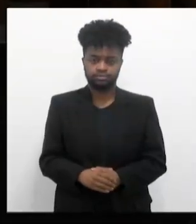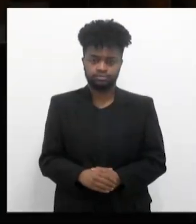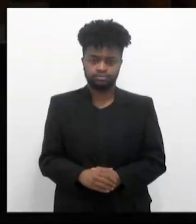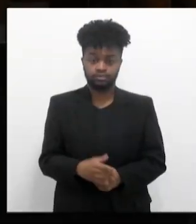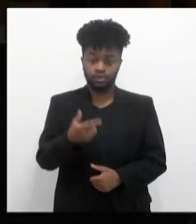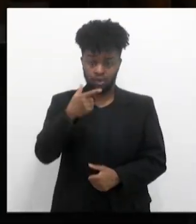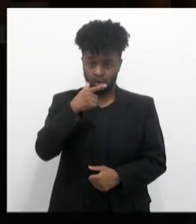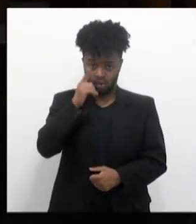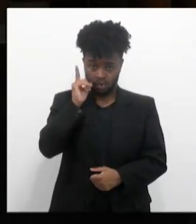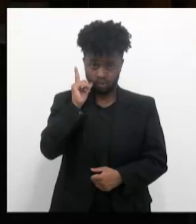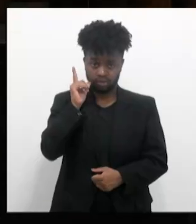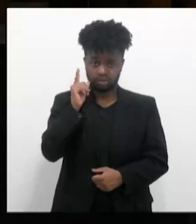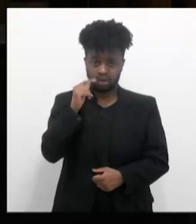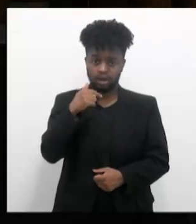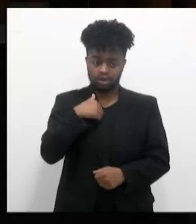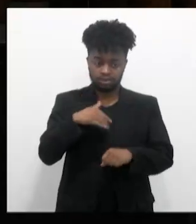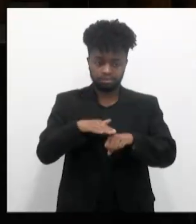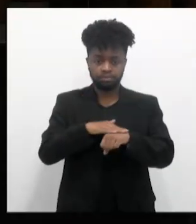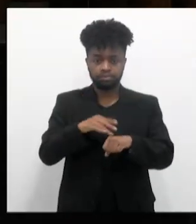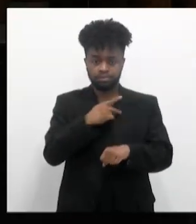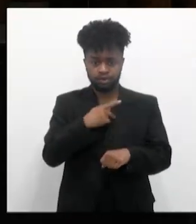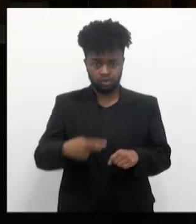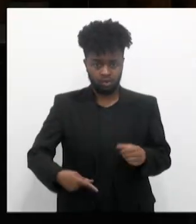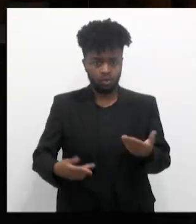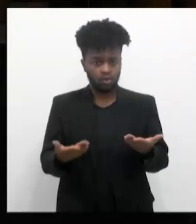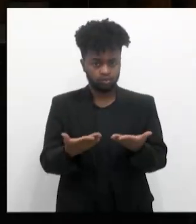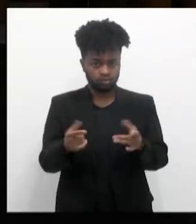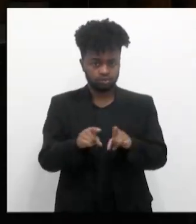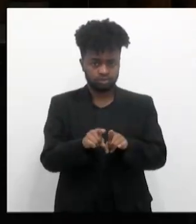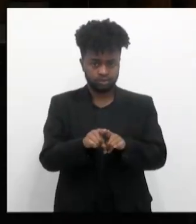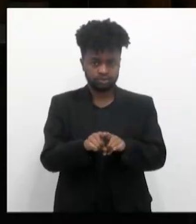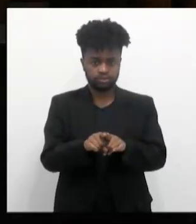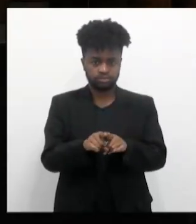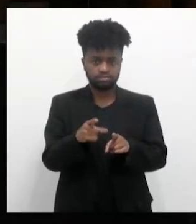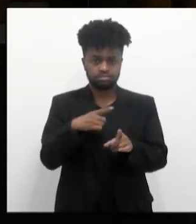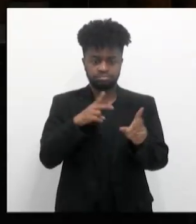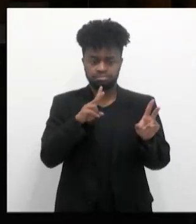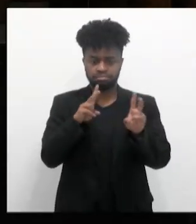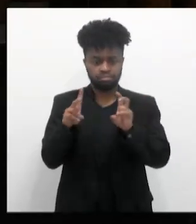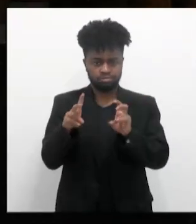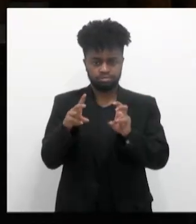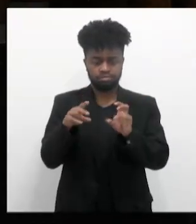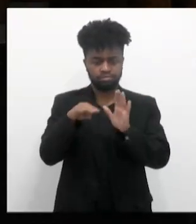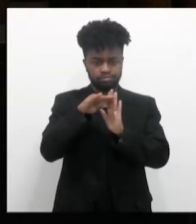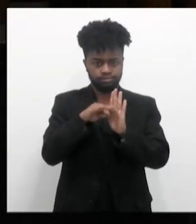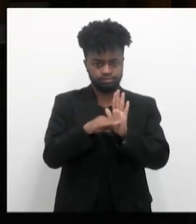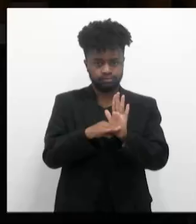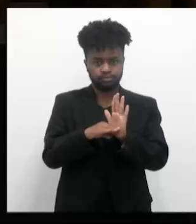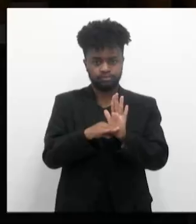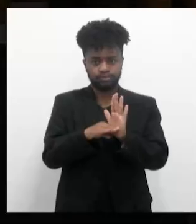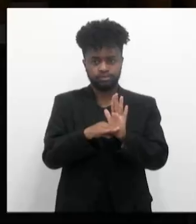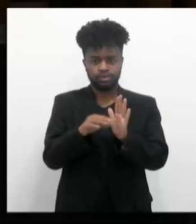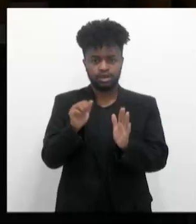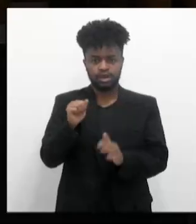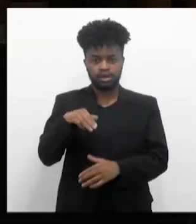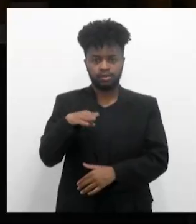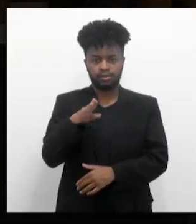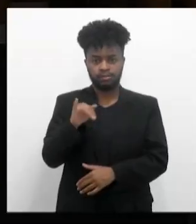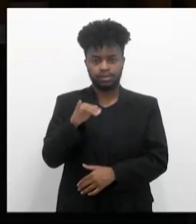Ontem mesmo, falei para o presidente hoje, uma questão de ordem, a